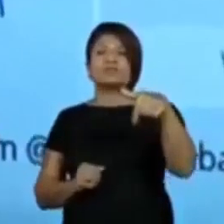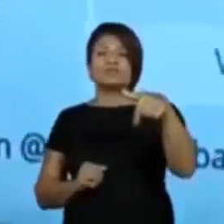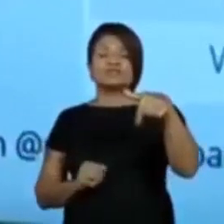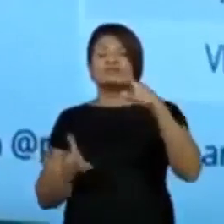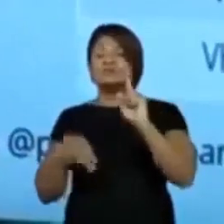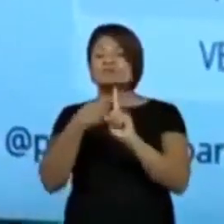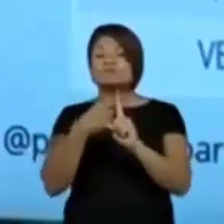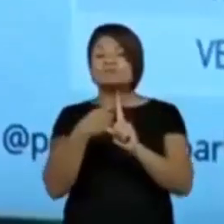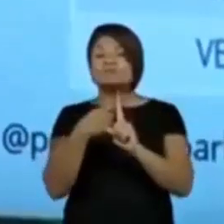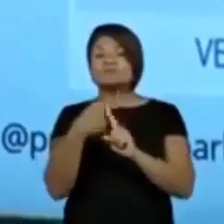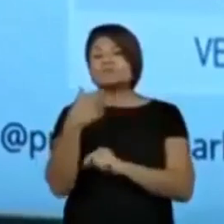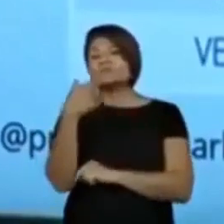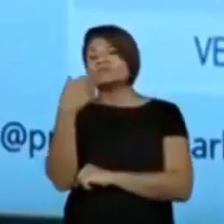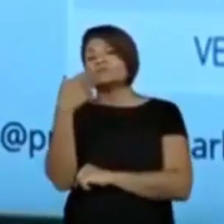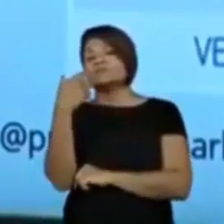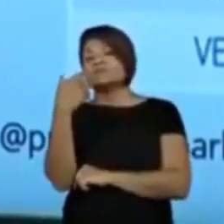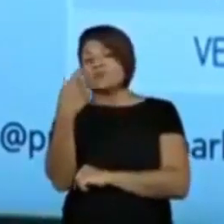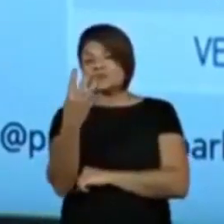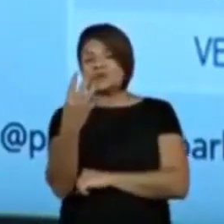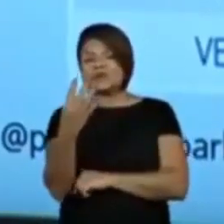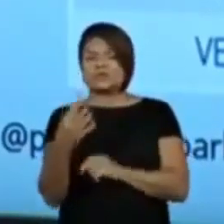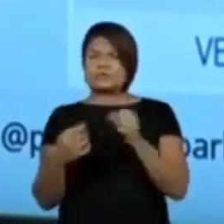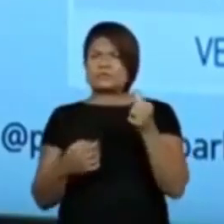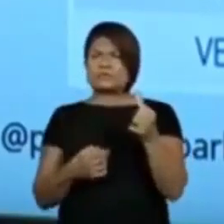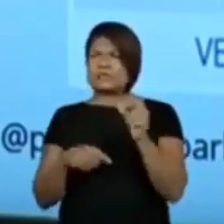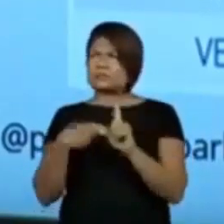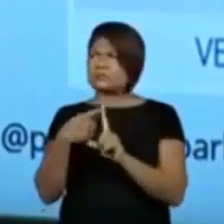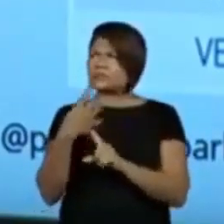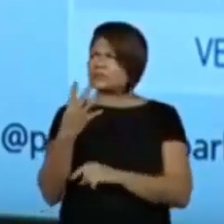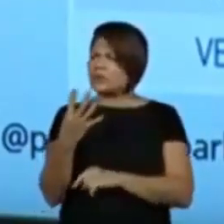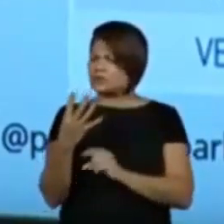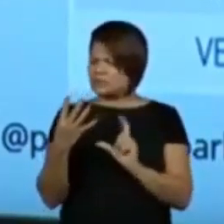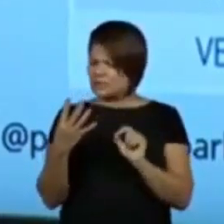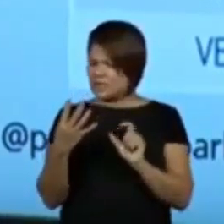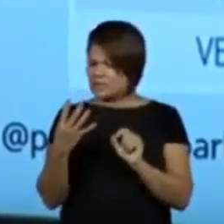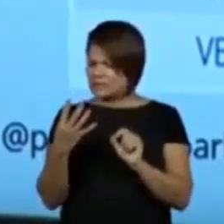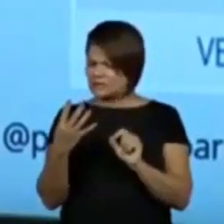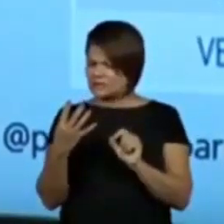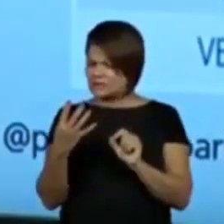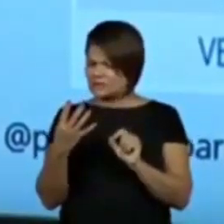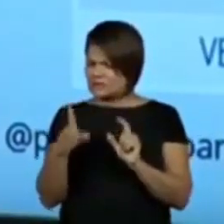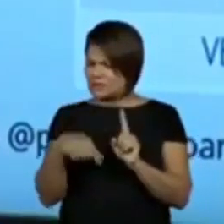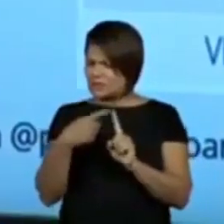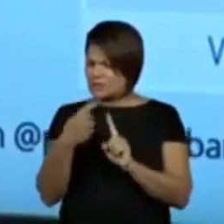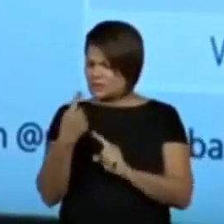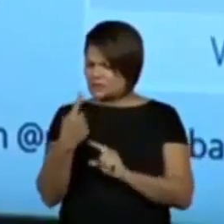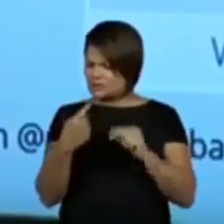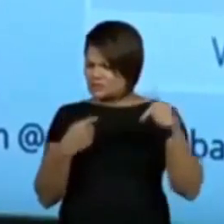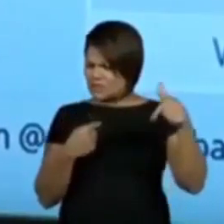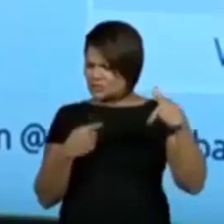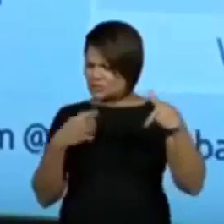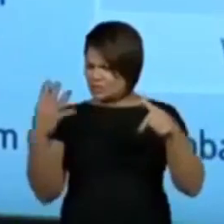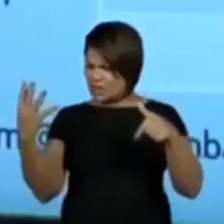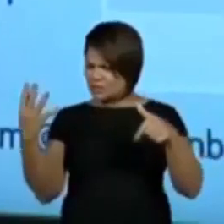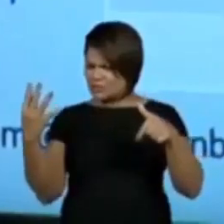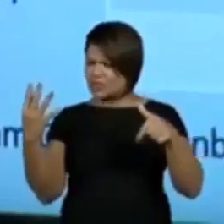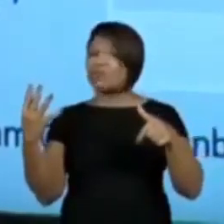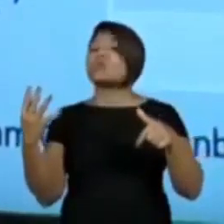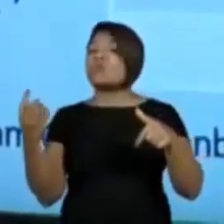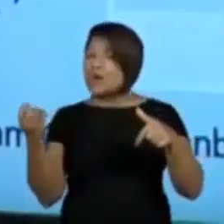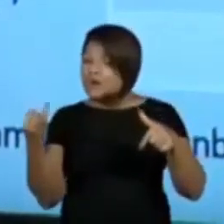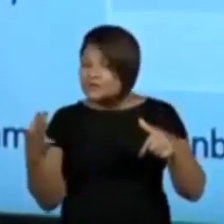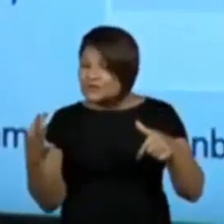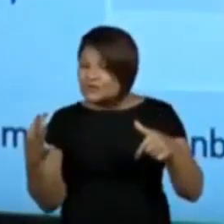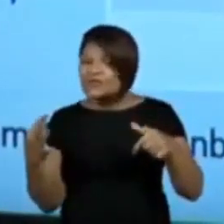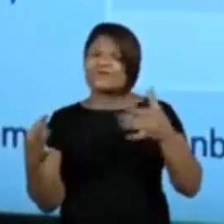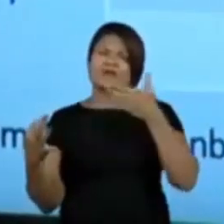mais 4. Se 6 mais 4 deu 10, acrescentou quanto, pessoal? 1. Muito fácil de